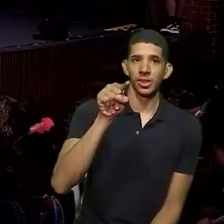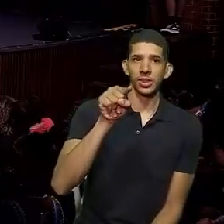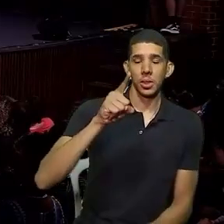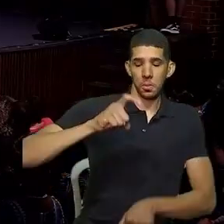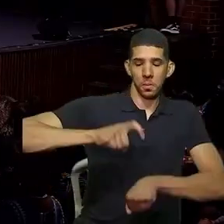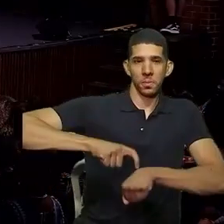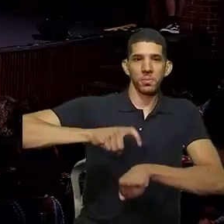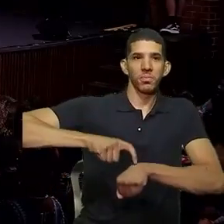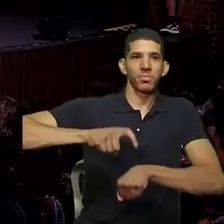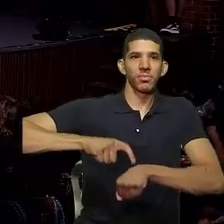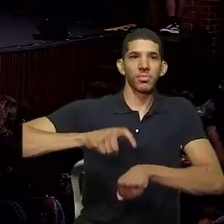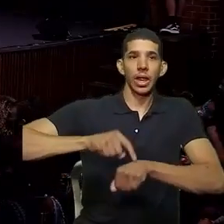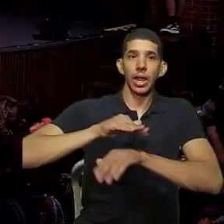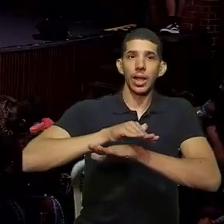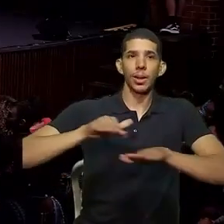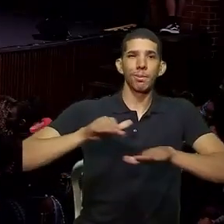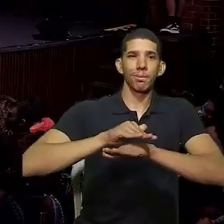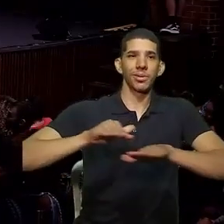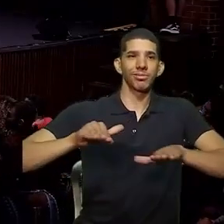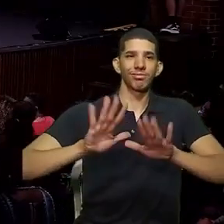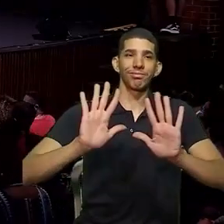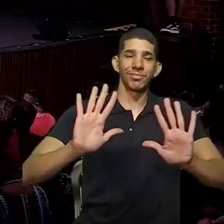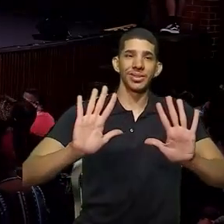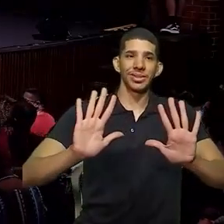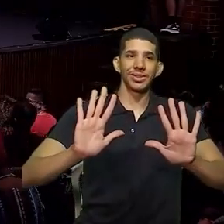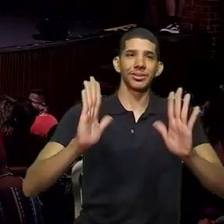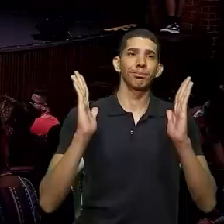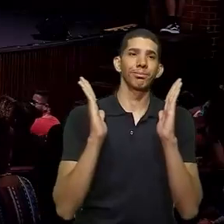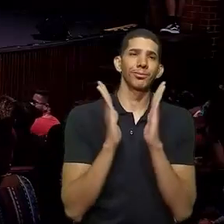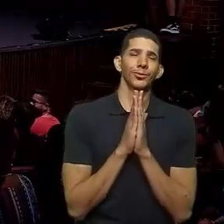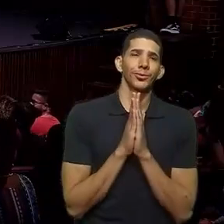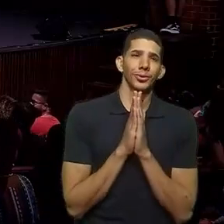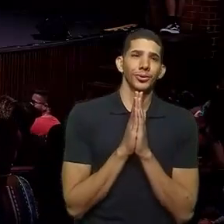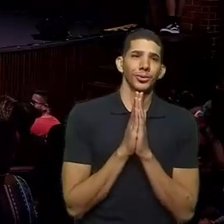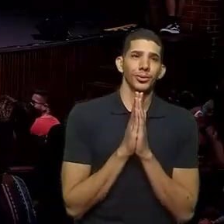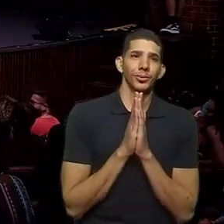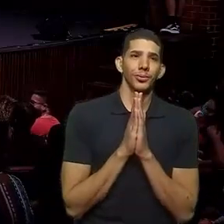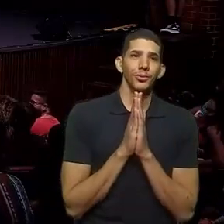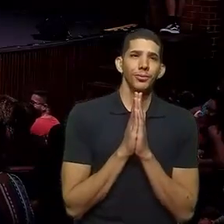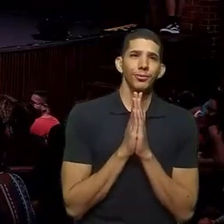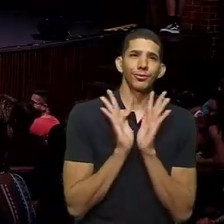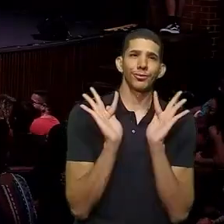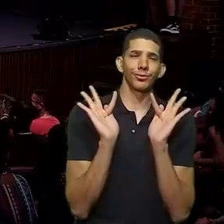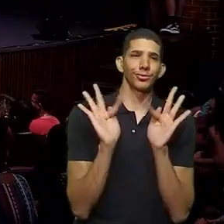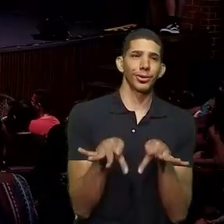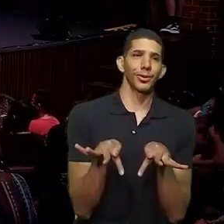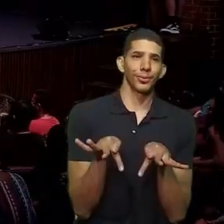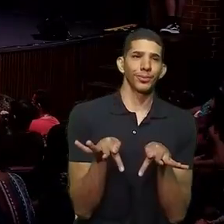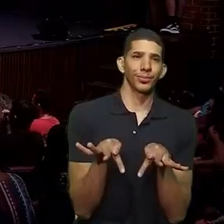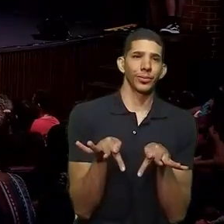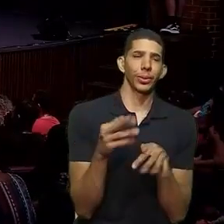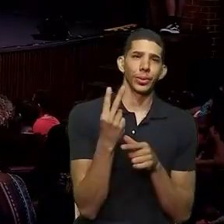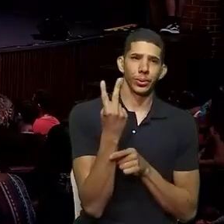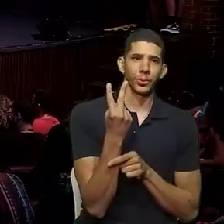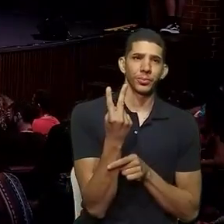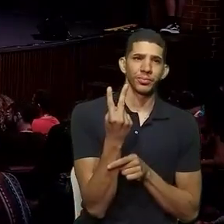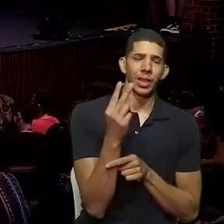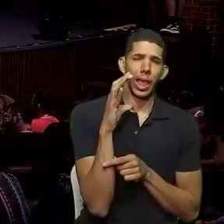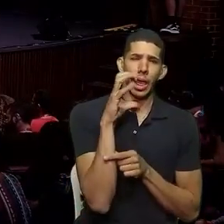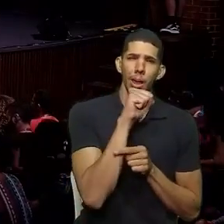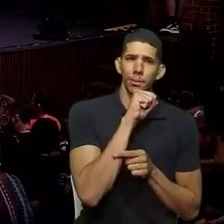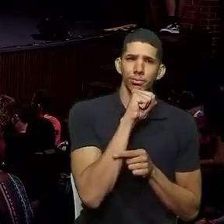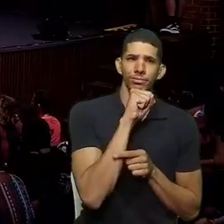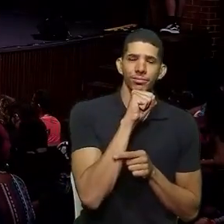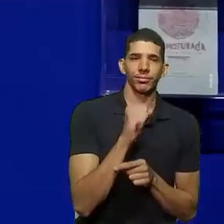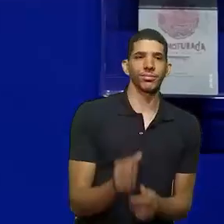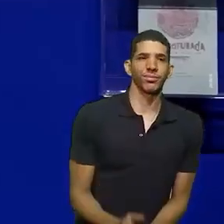Luana terminar. Mas, gente, pelo amor de Deus, deixa eu dizer uma coisa. Pode? Duas. É em relação